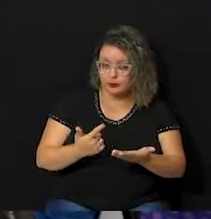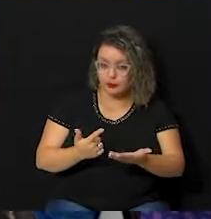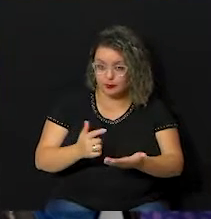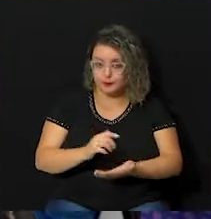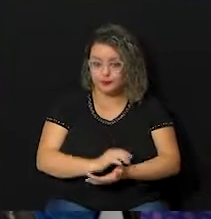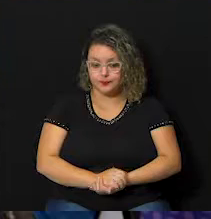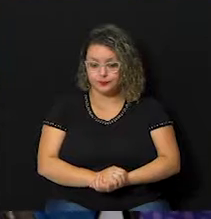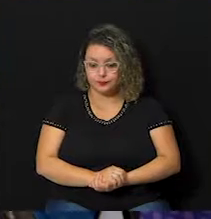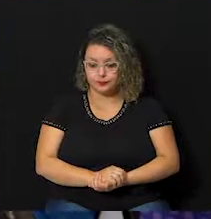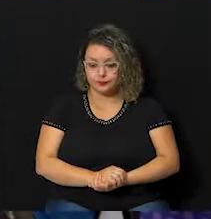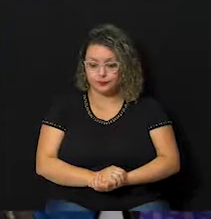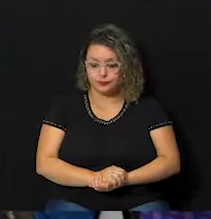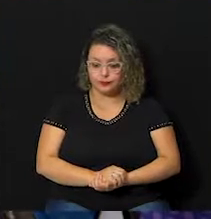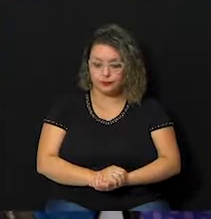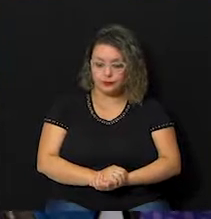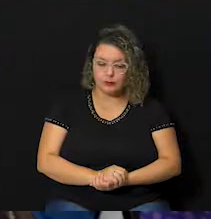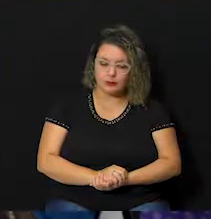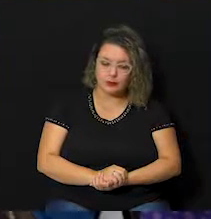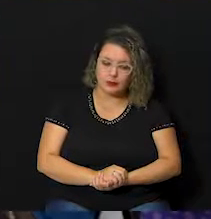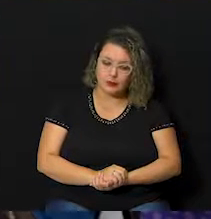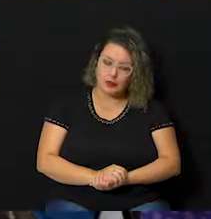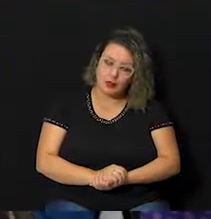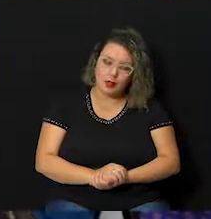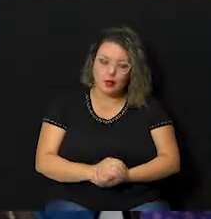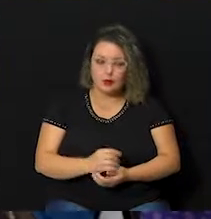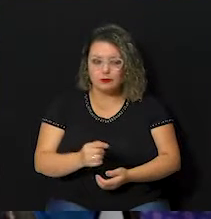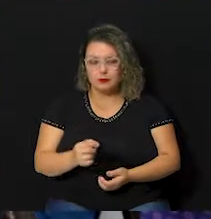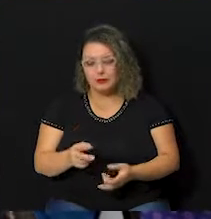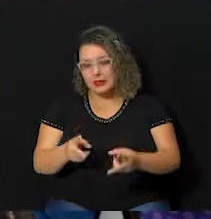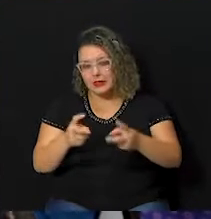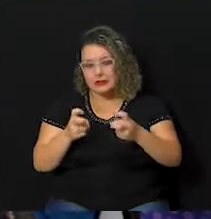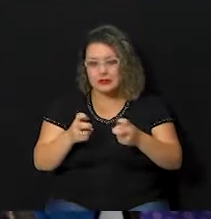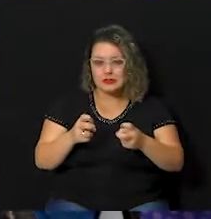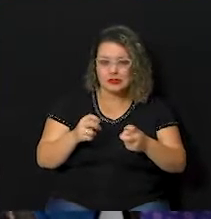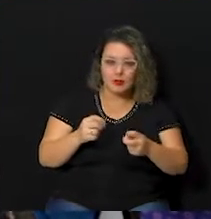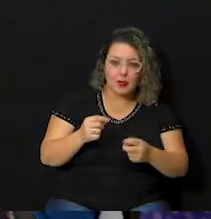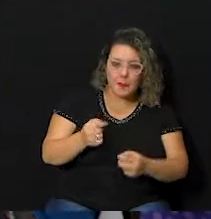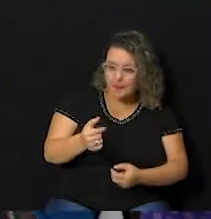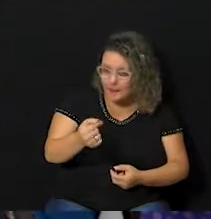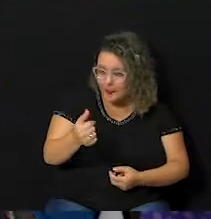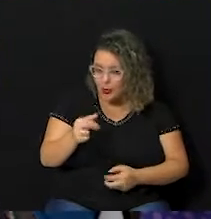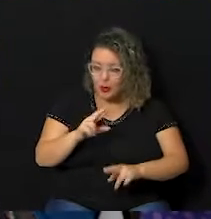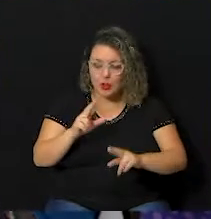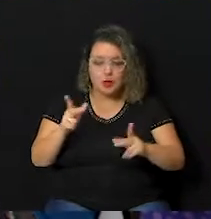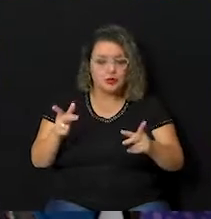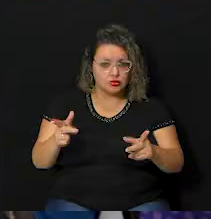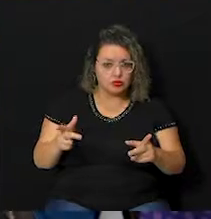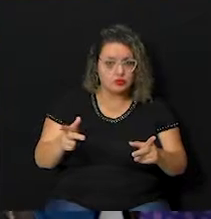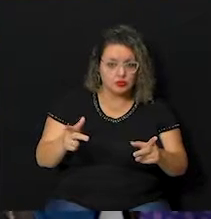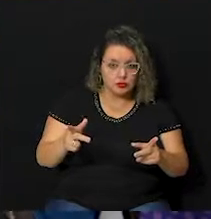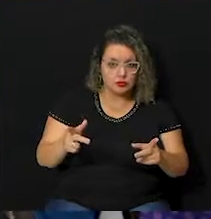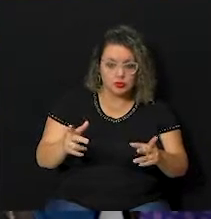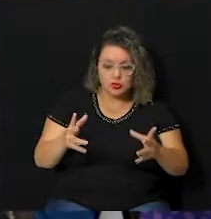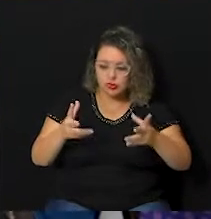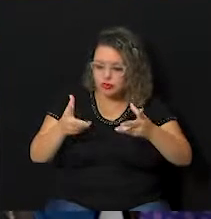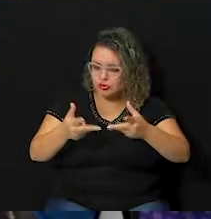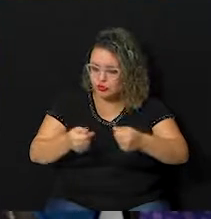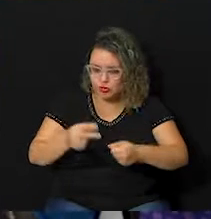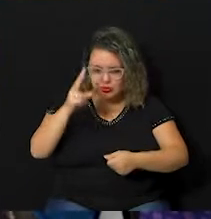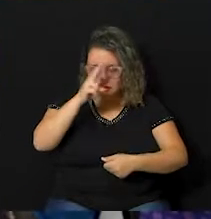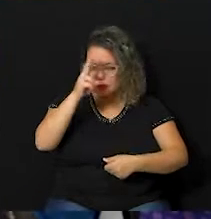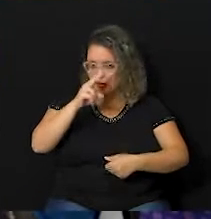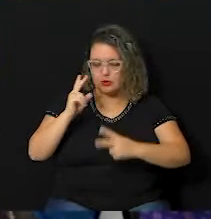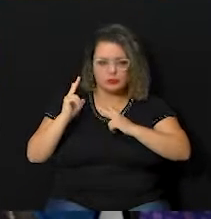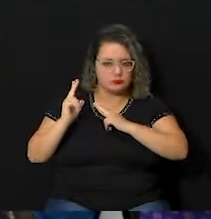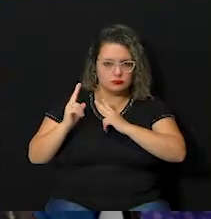talvez note uma diferença ou outra, mas toda a premissa, toda a trama é a mesma.